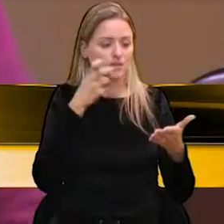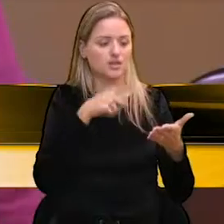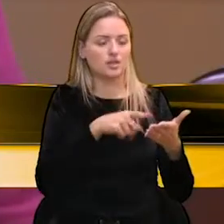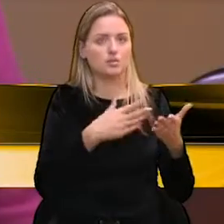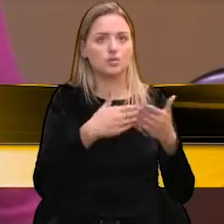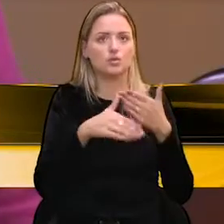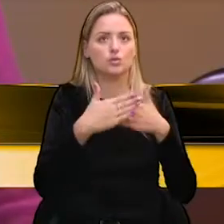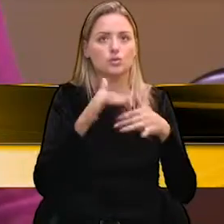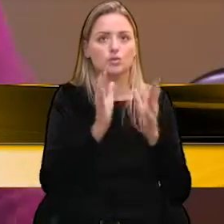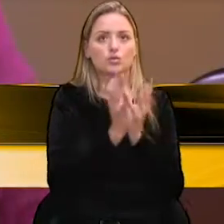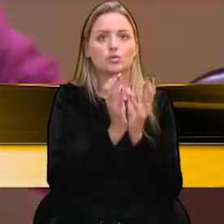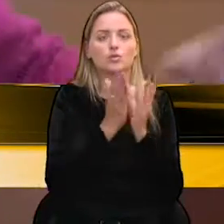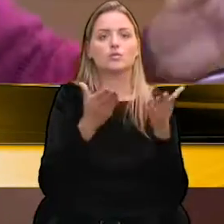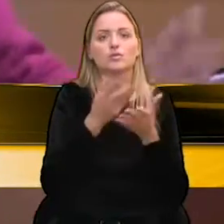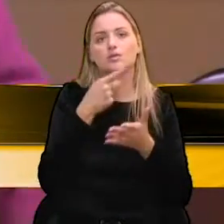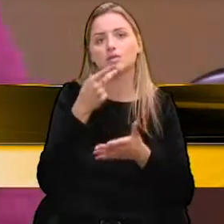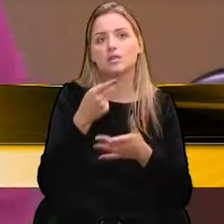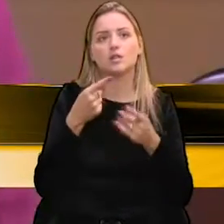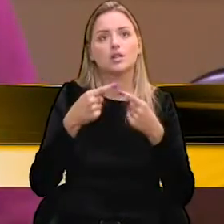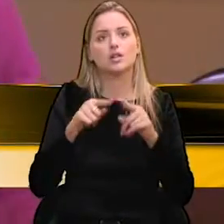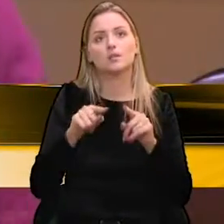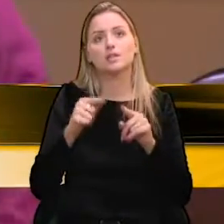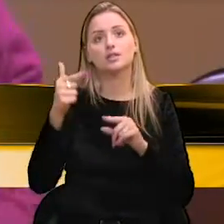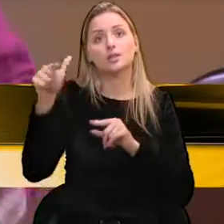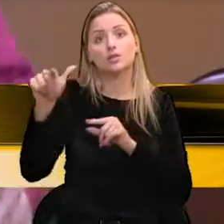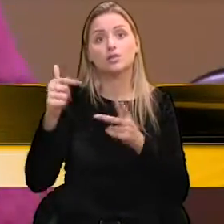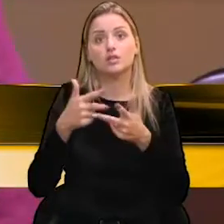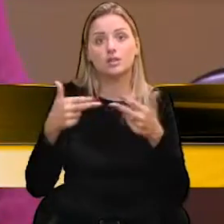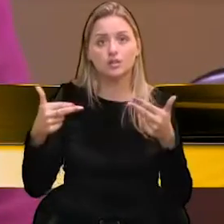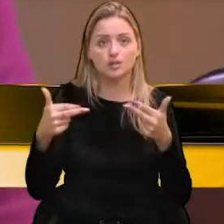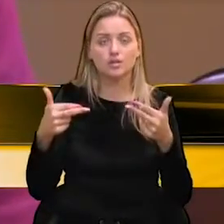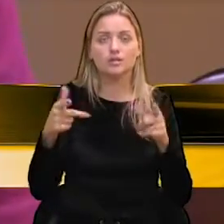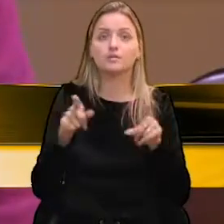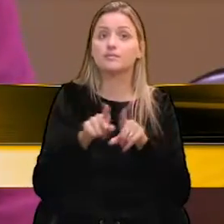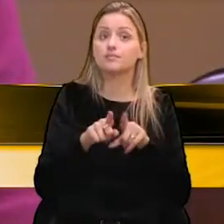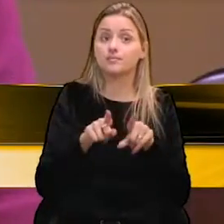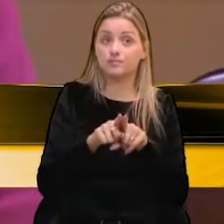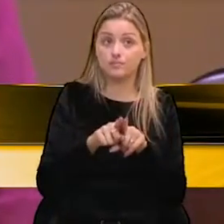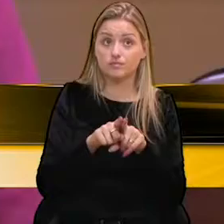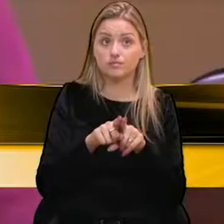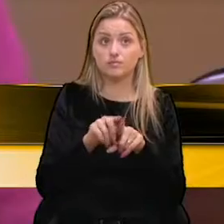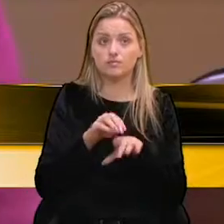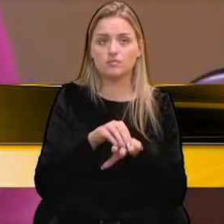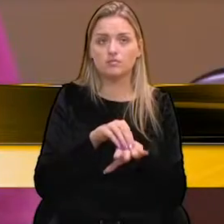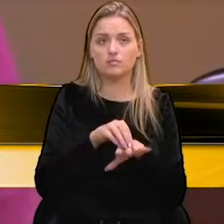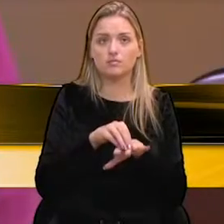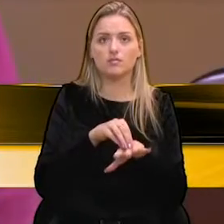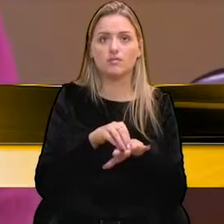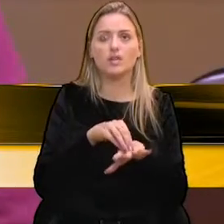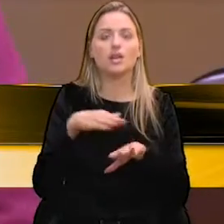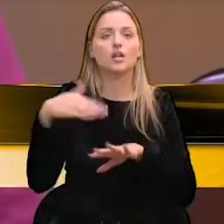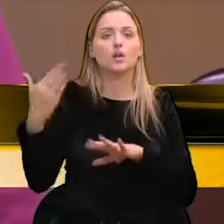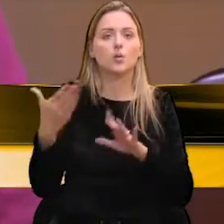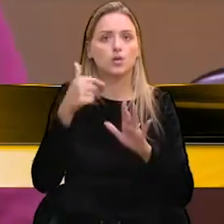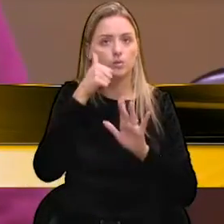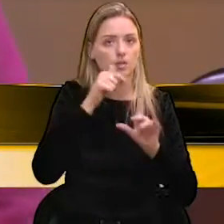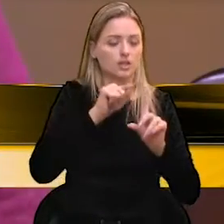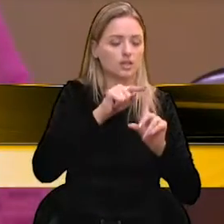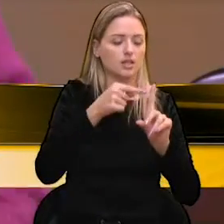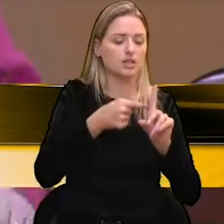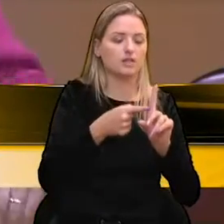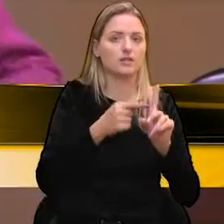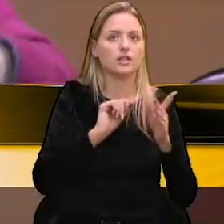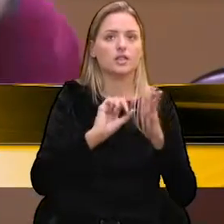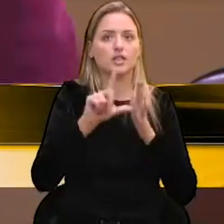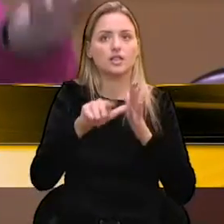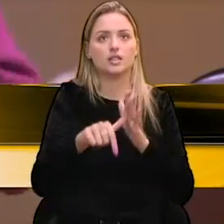os colegas já falavam, mas em uma outra situação também, muitas vezes, quando acontece a gravidez e depois a mulher ela